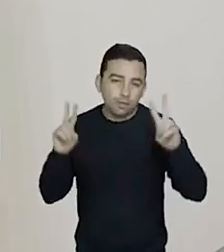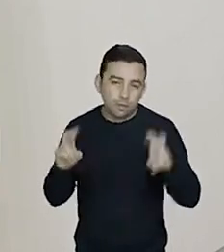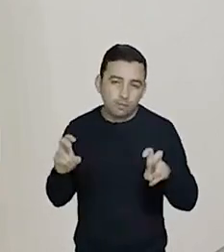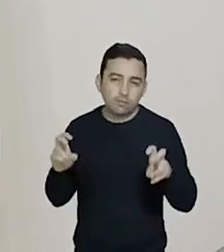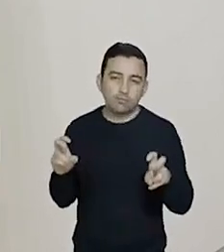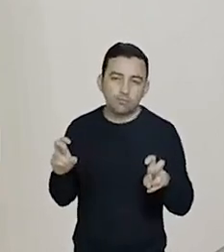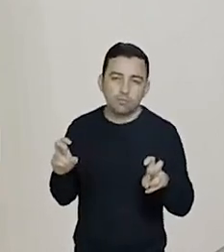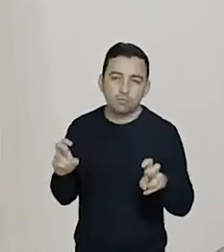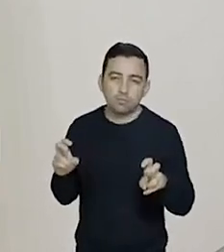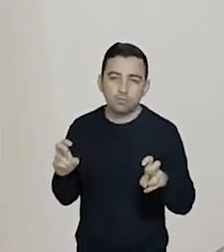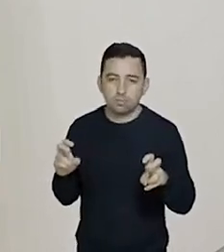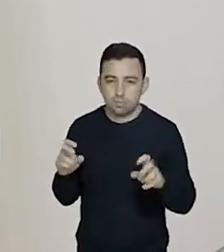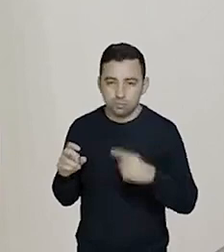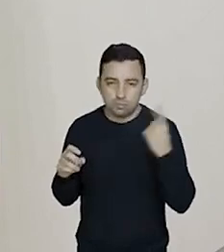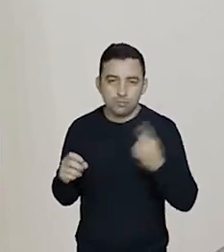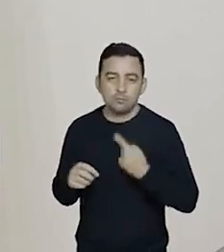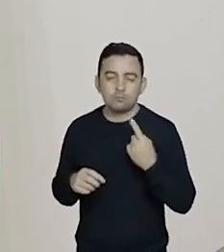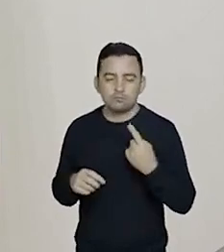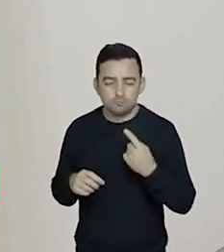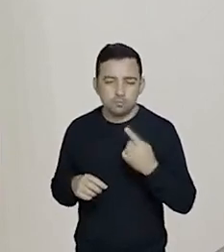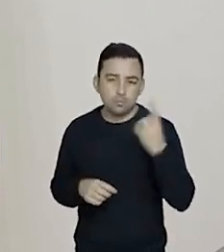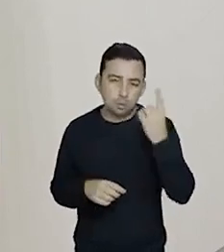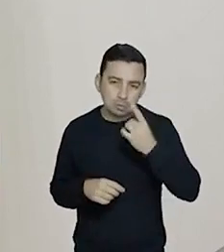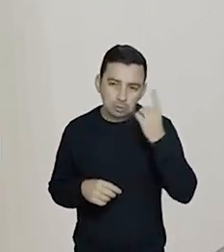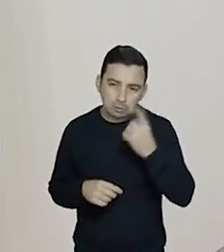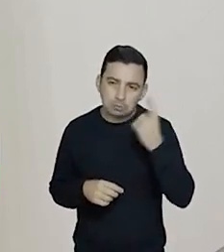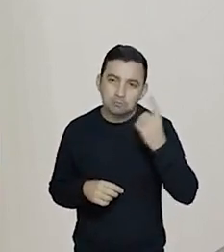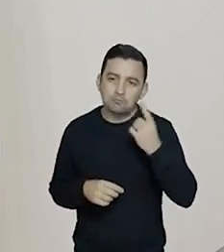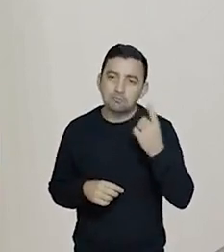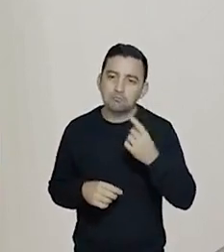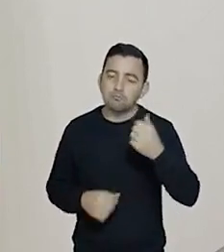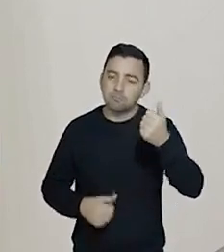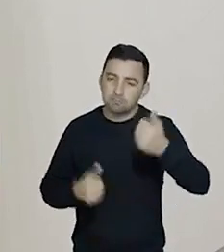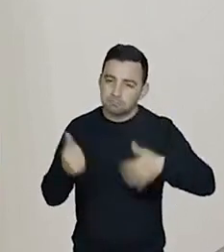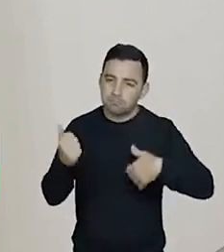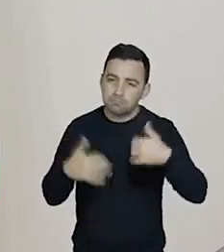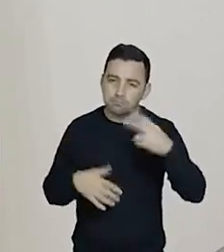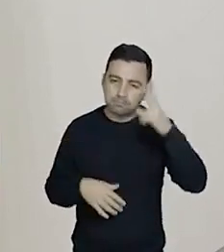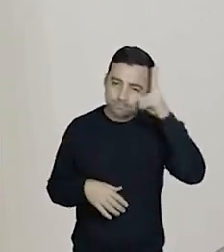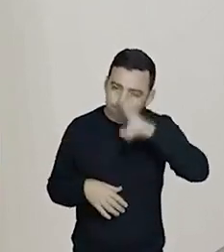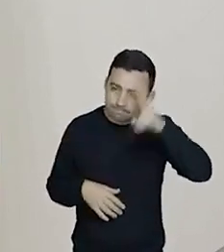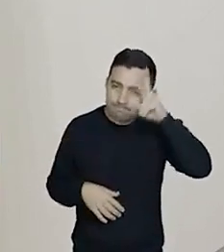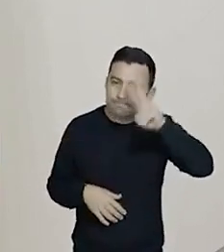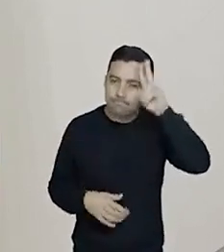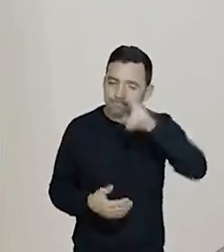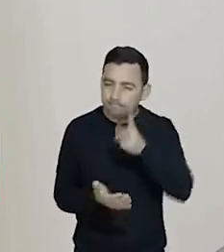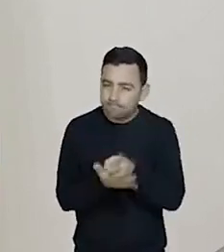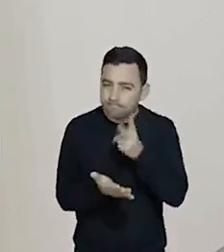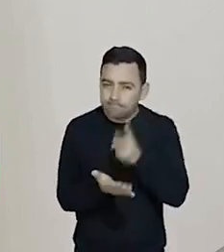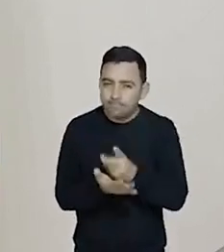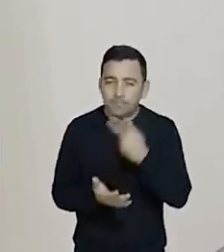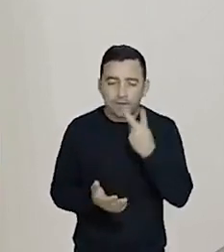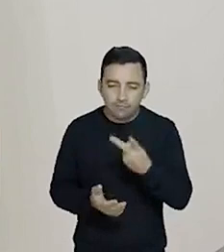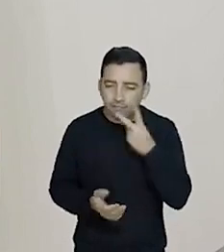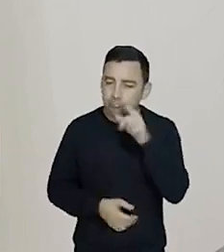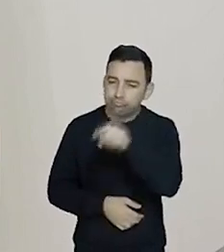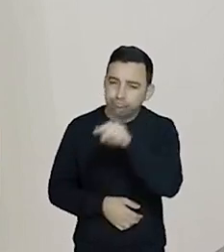vem todos os deputados praticamente aqui lembrando falando apontando